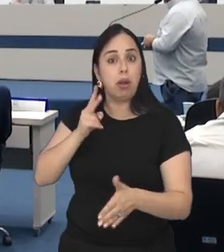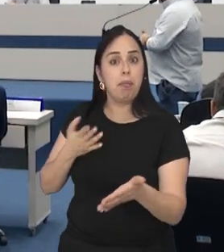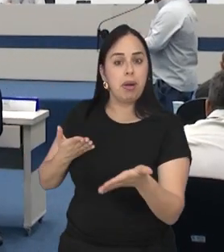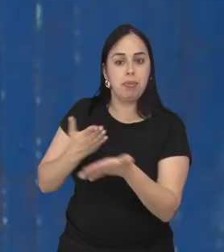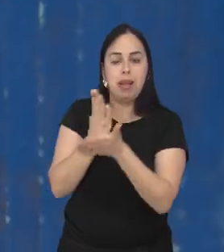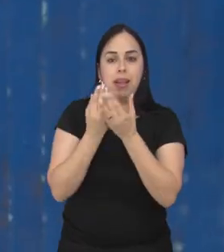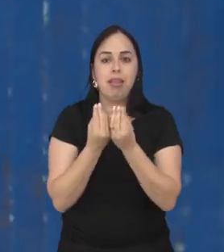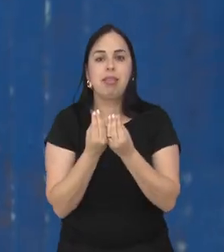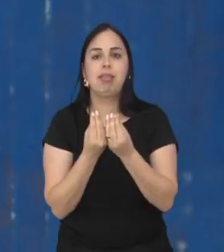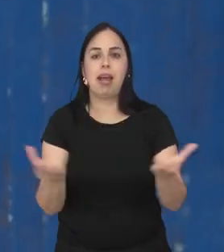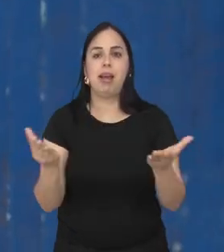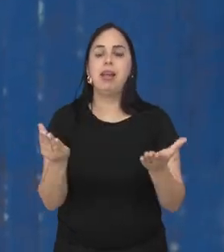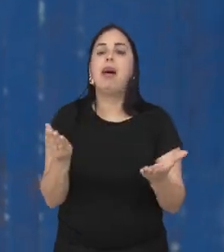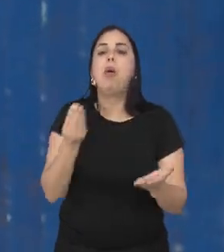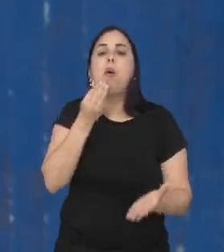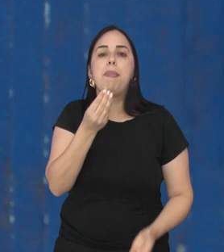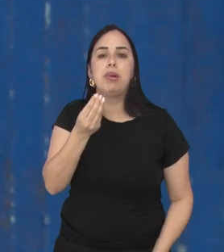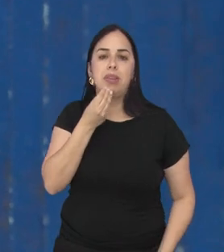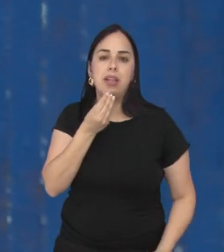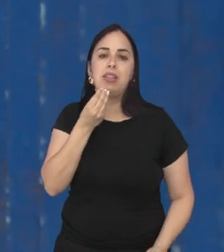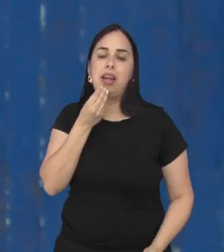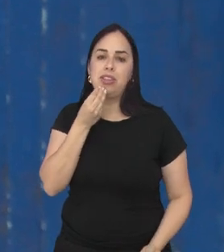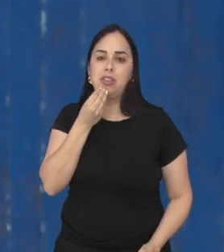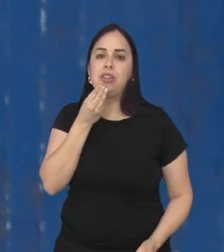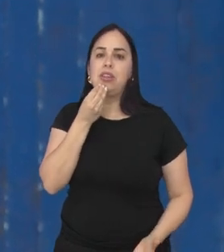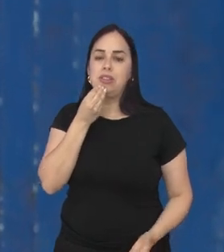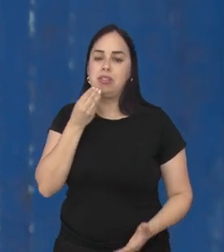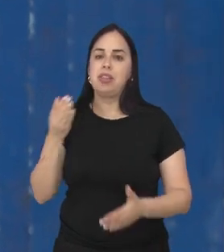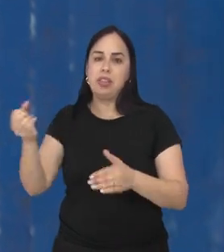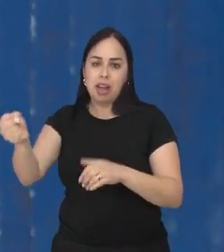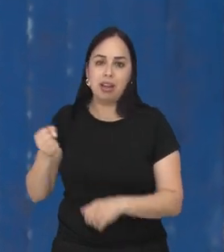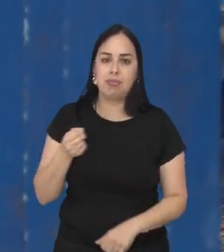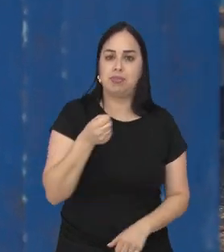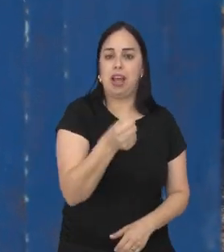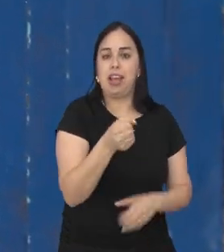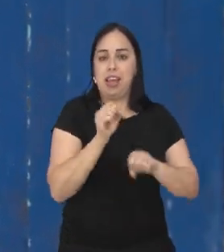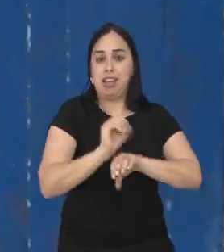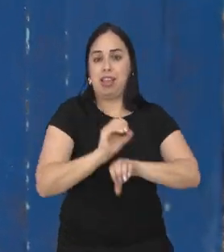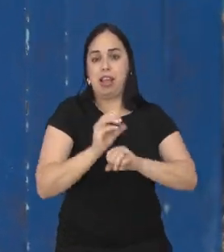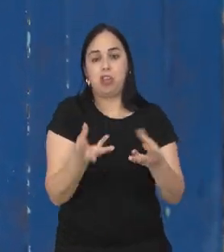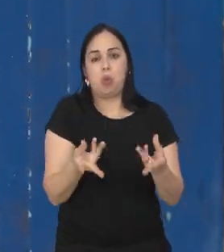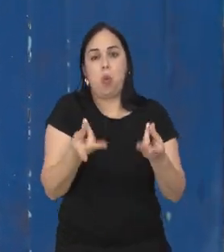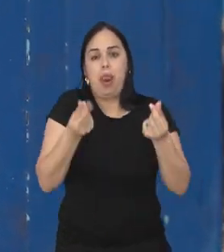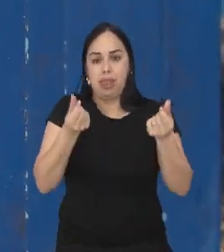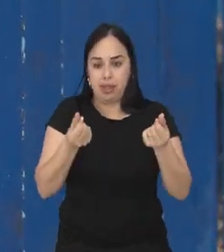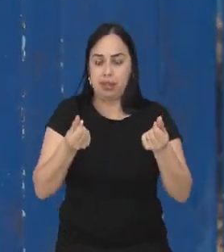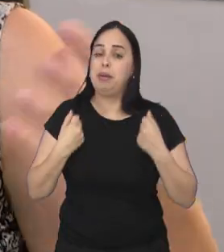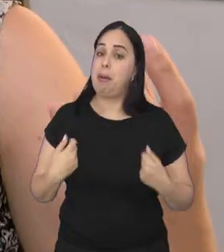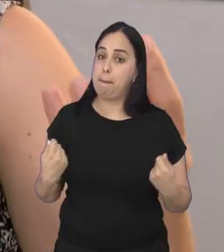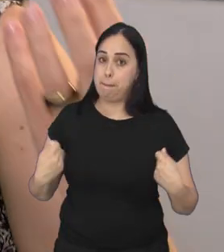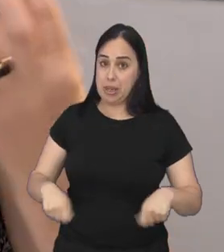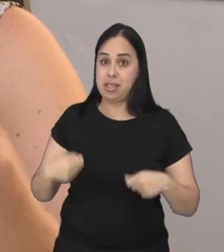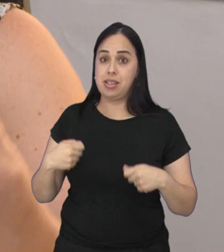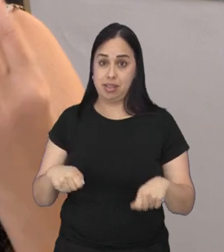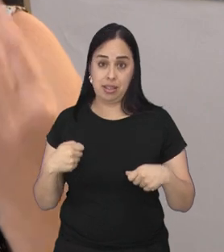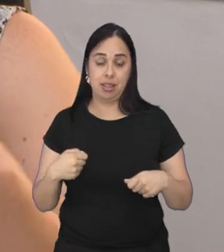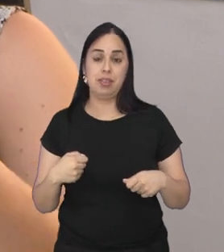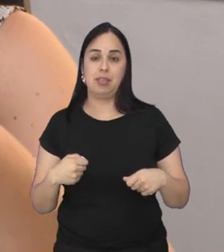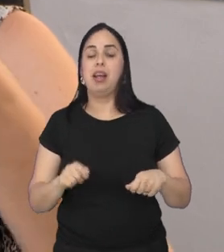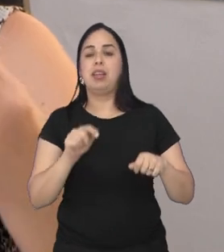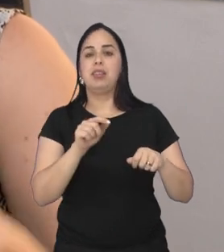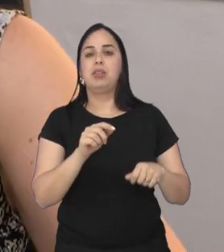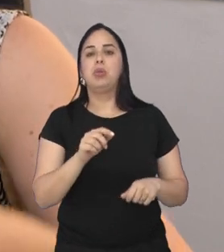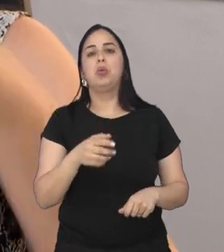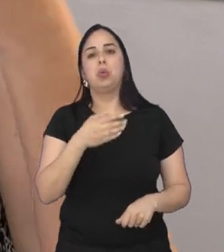legislativo para garantir que os alunos tenham oportunidades e acesso ao ensino de qualidade tem que ter a junção